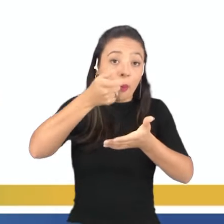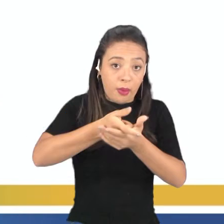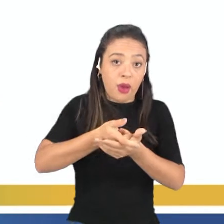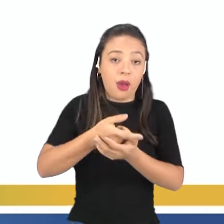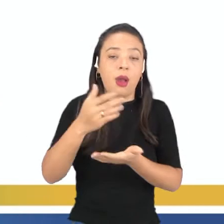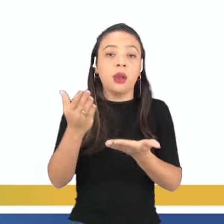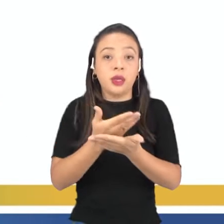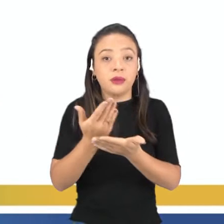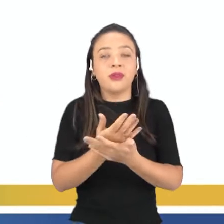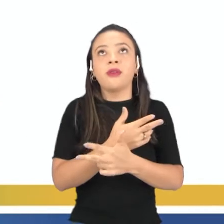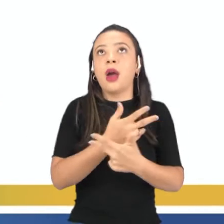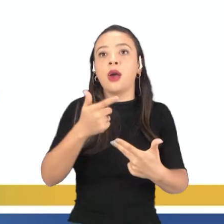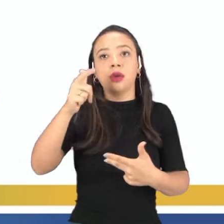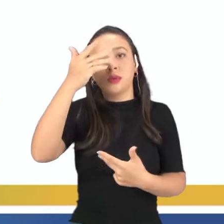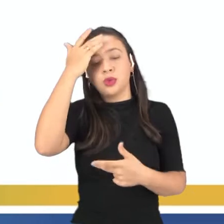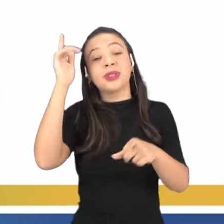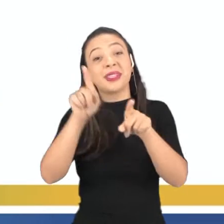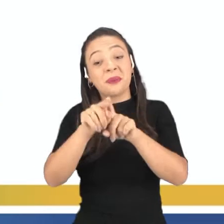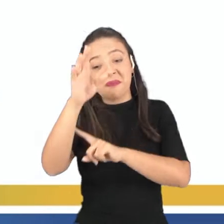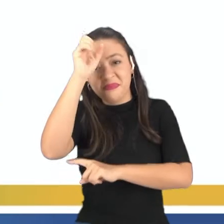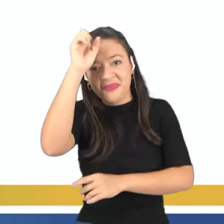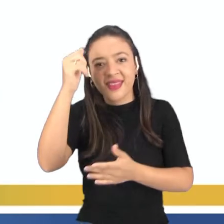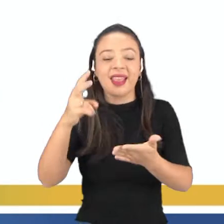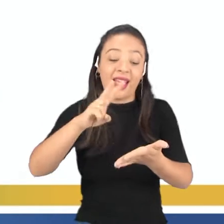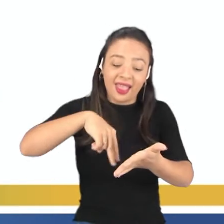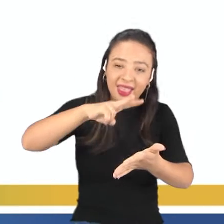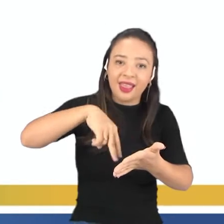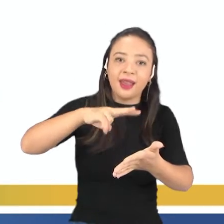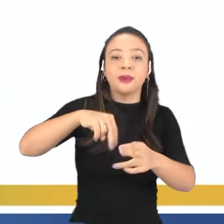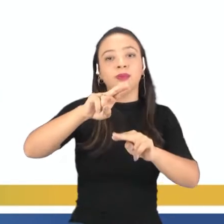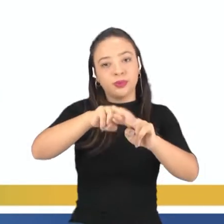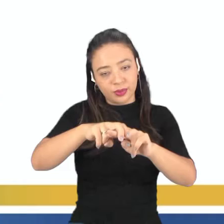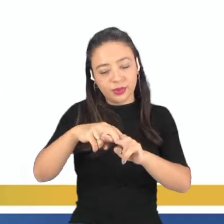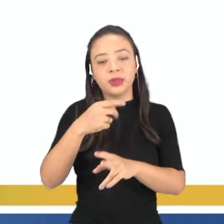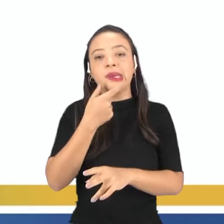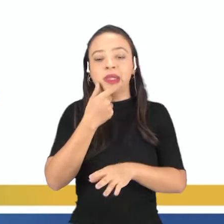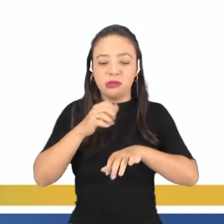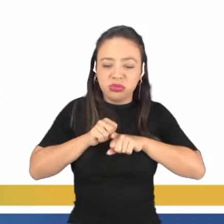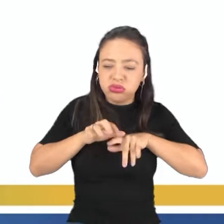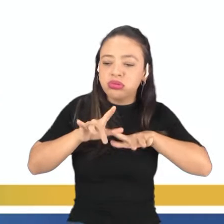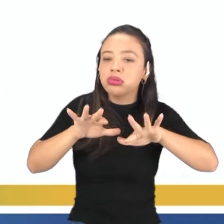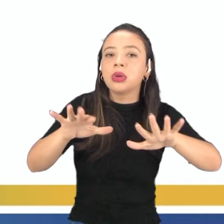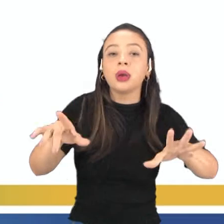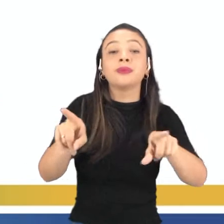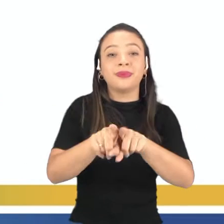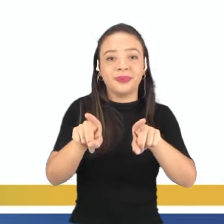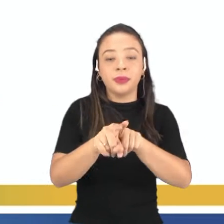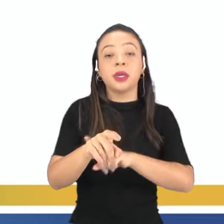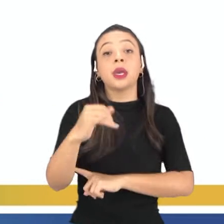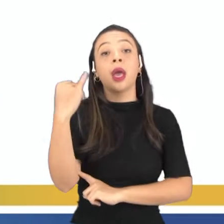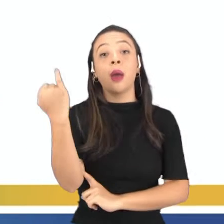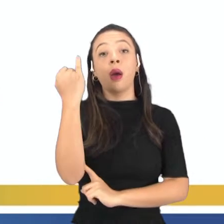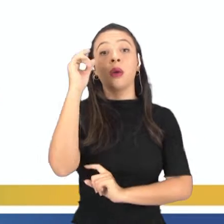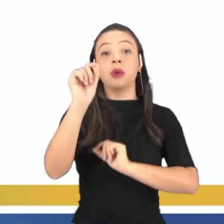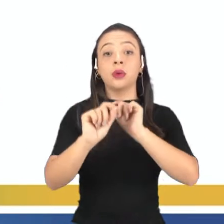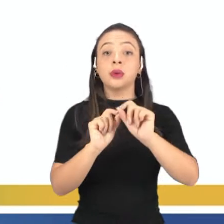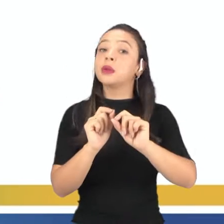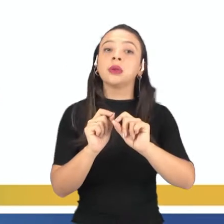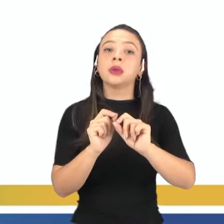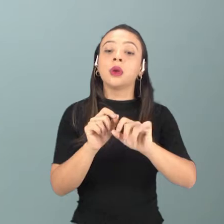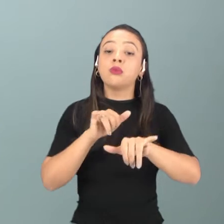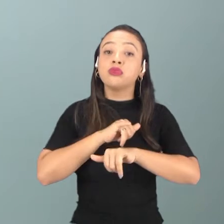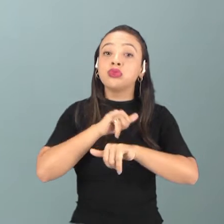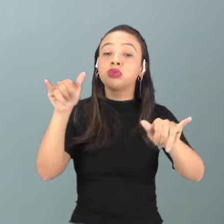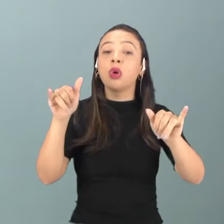aprenderam a ler. Consequentemente, o inglês também foi se espalhando aí. Outra coisa que foi também importante foi a publicação do primeiro